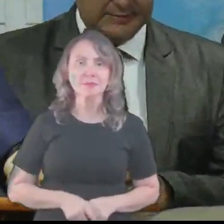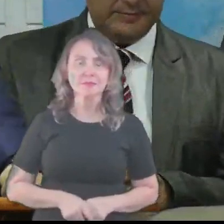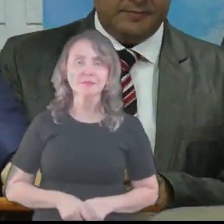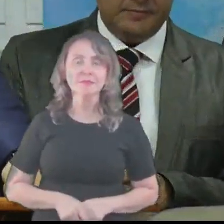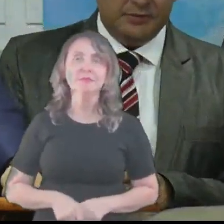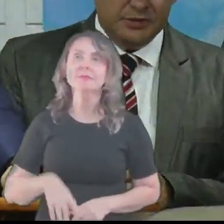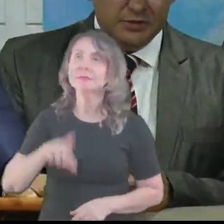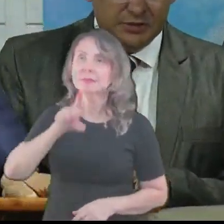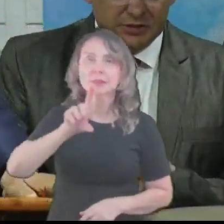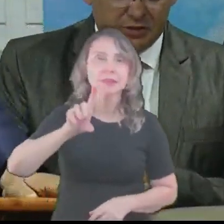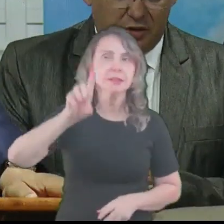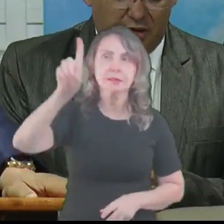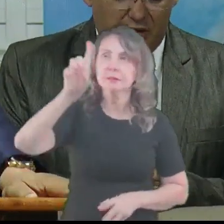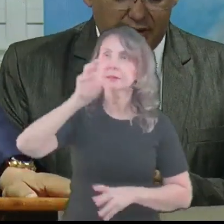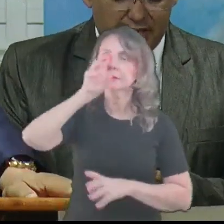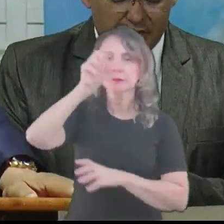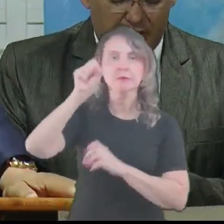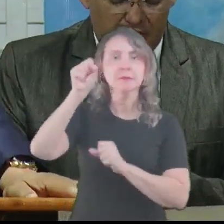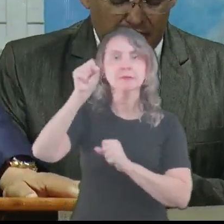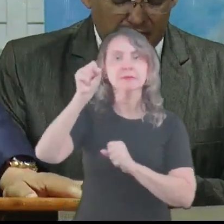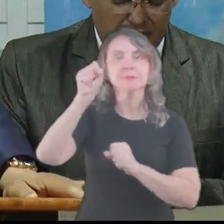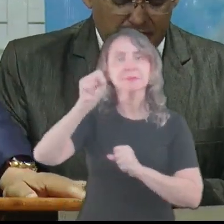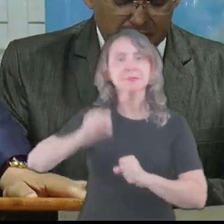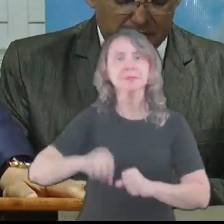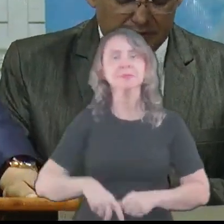Deus forte,